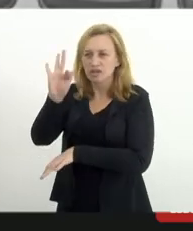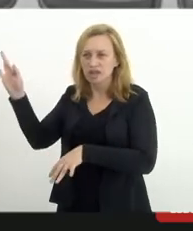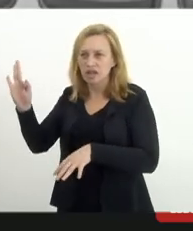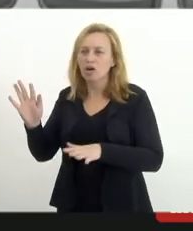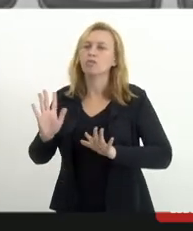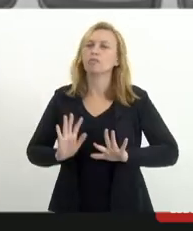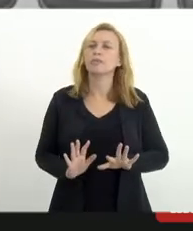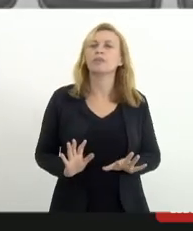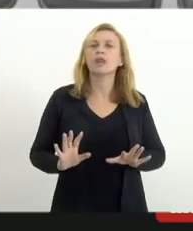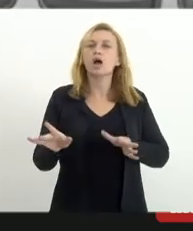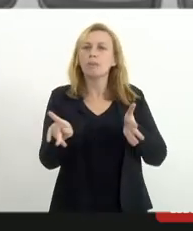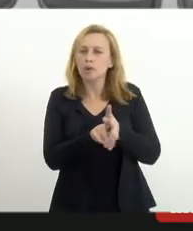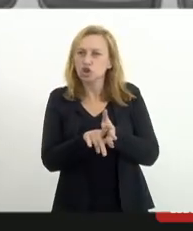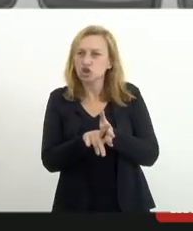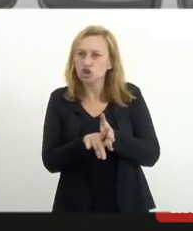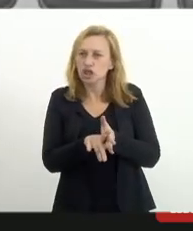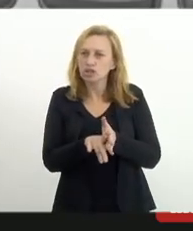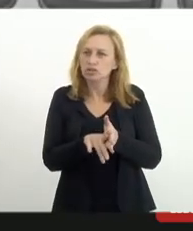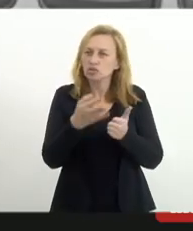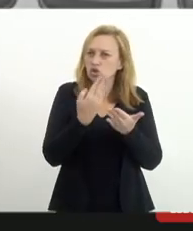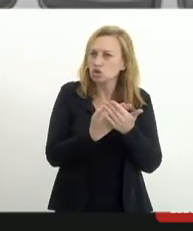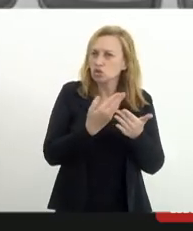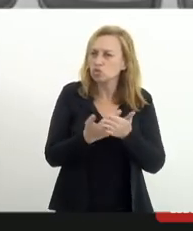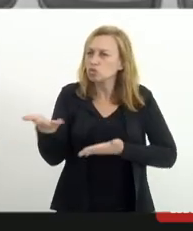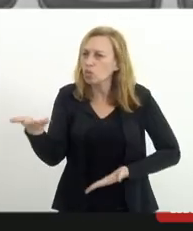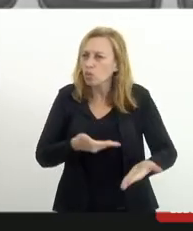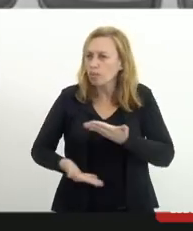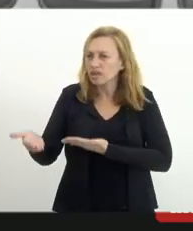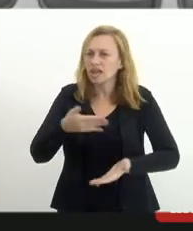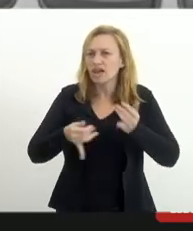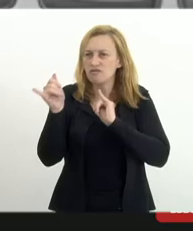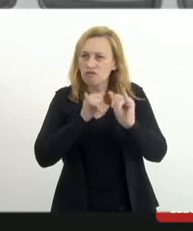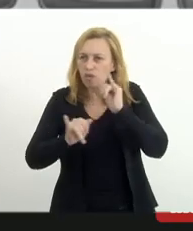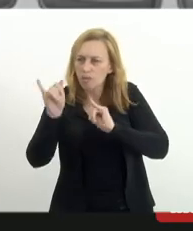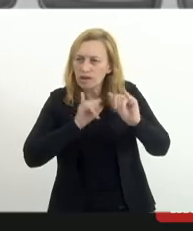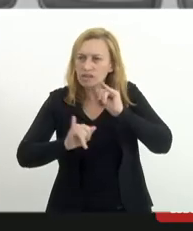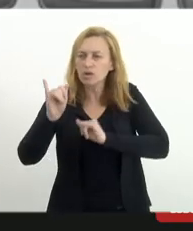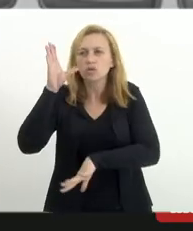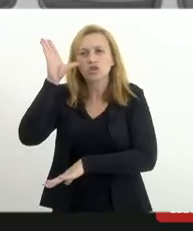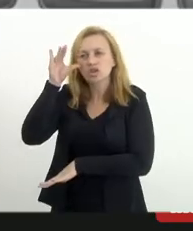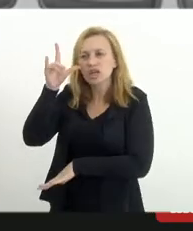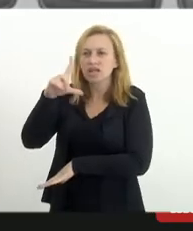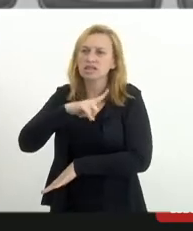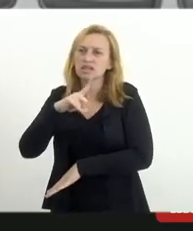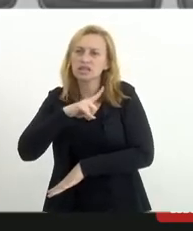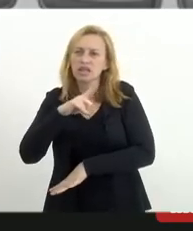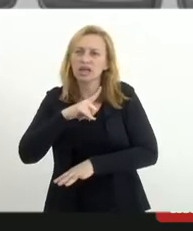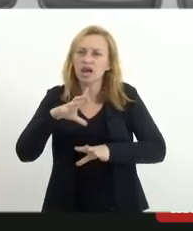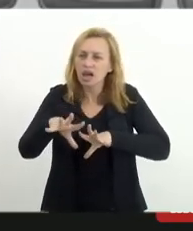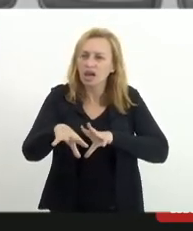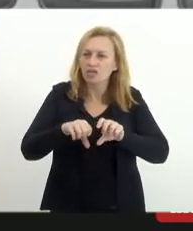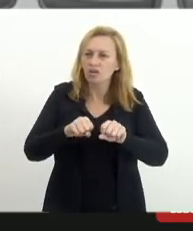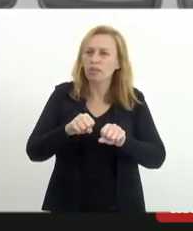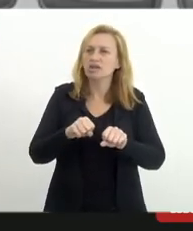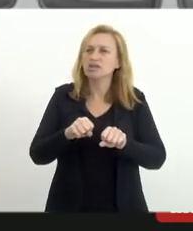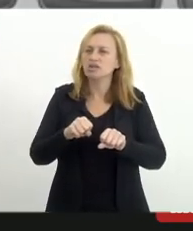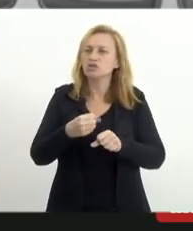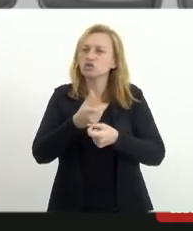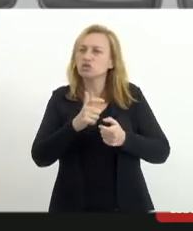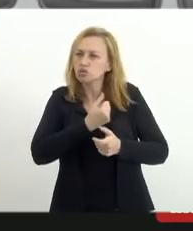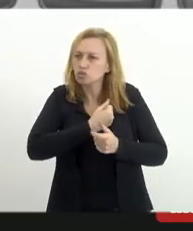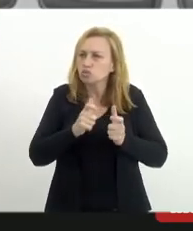angariar projetos, estudos em comum e compartilhar informações que interessem a formação ali de um